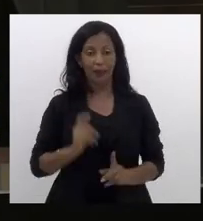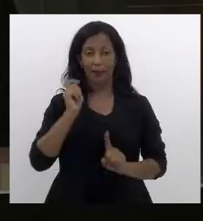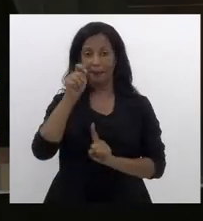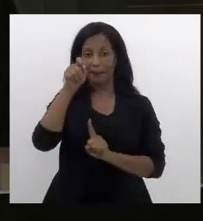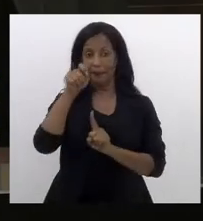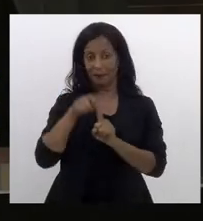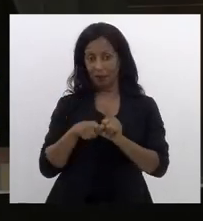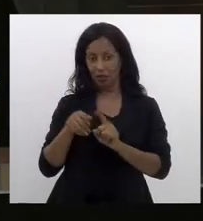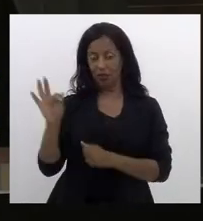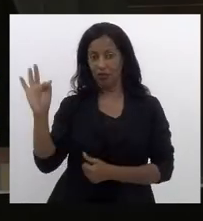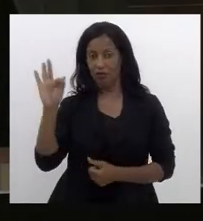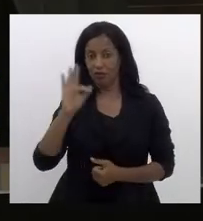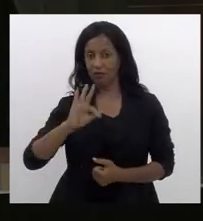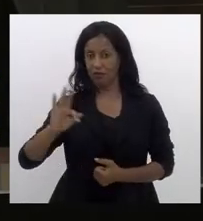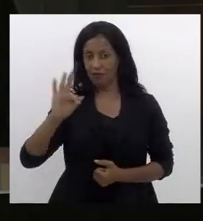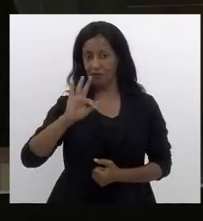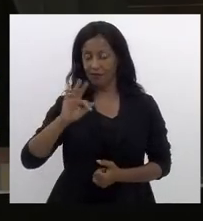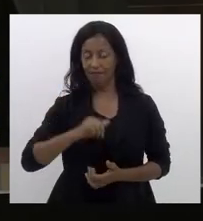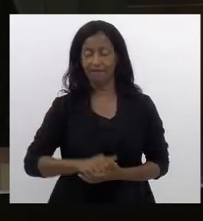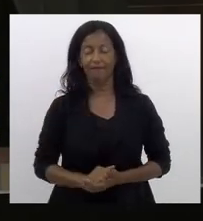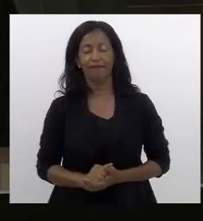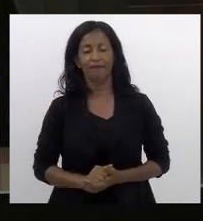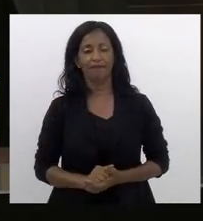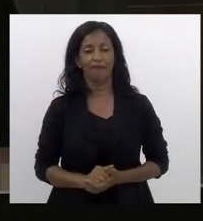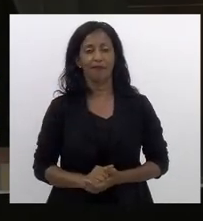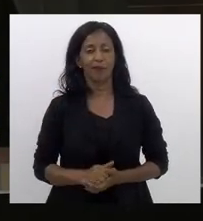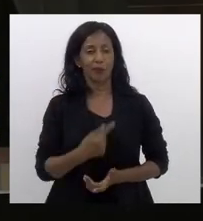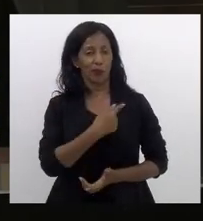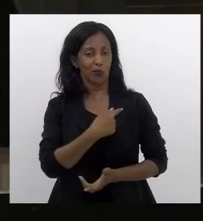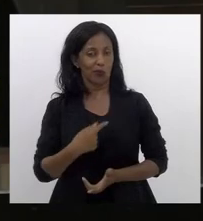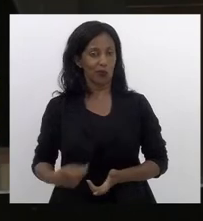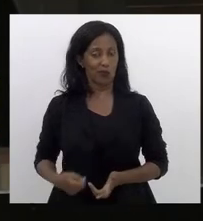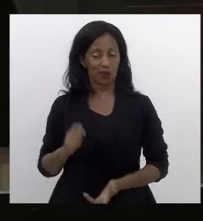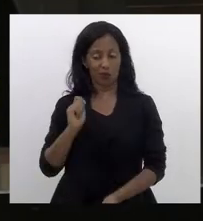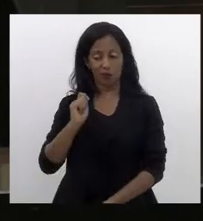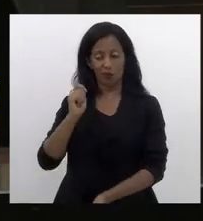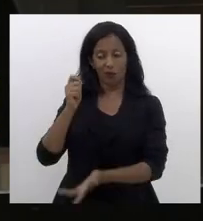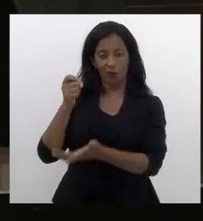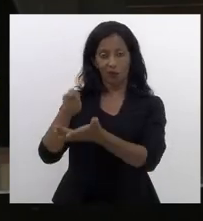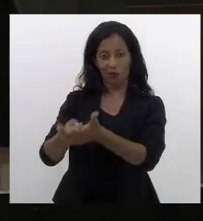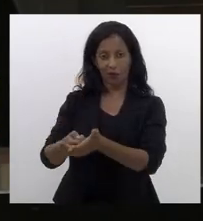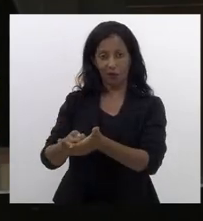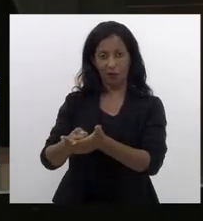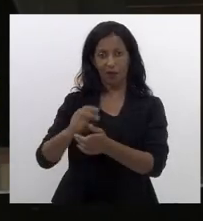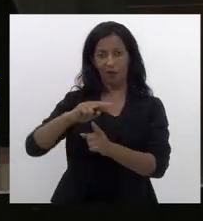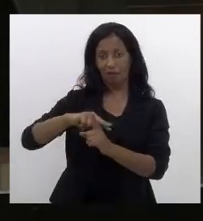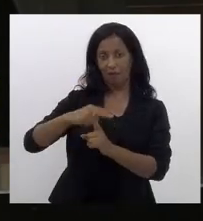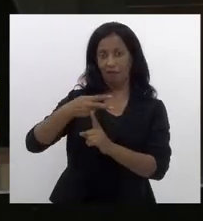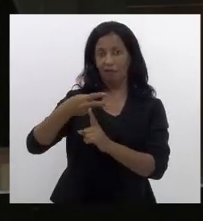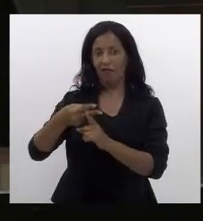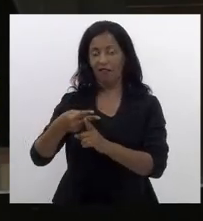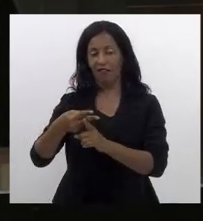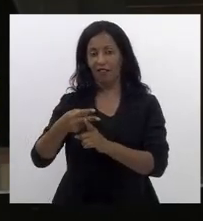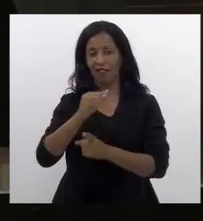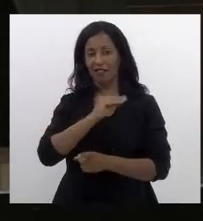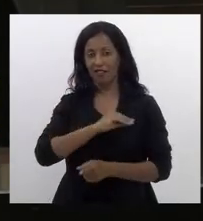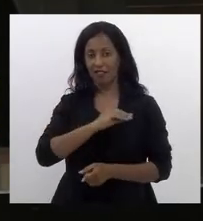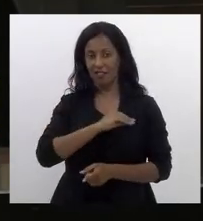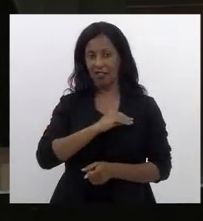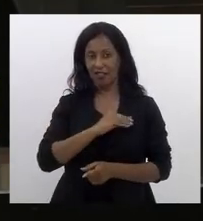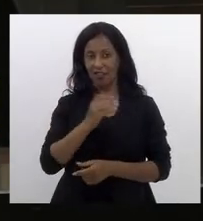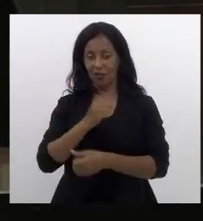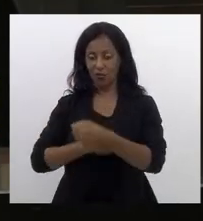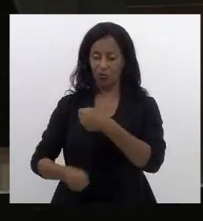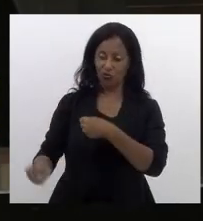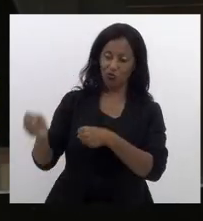fevereiro, ele pagará a reposição salarial do ano